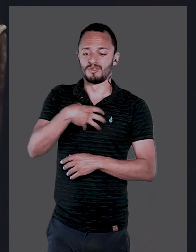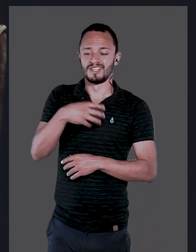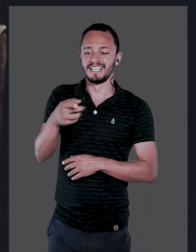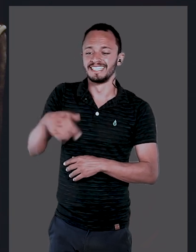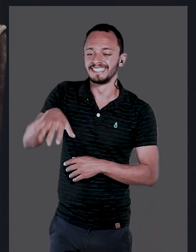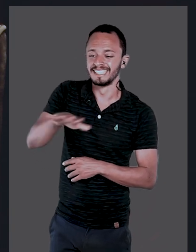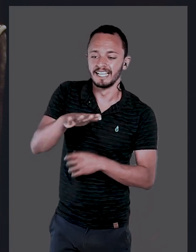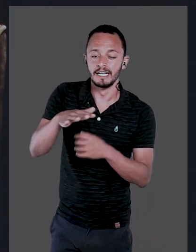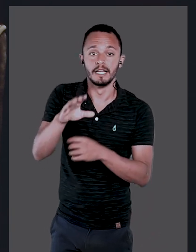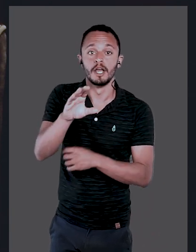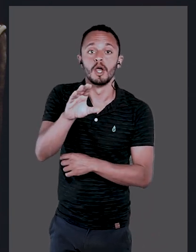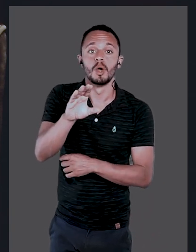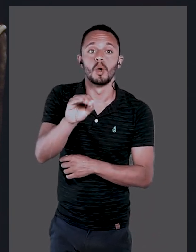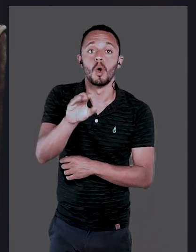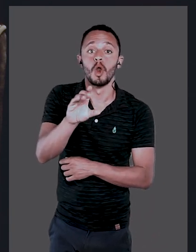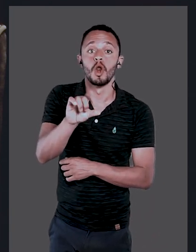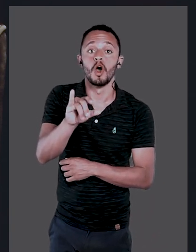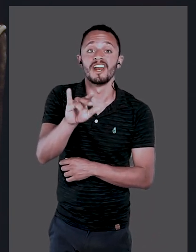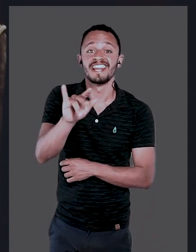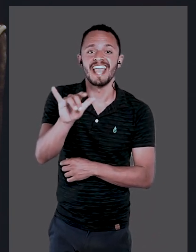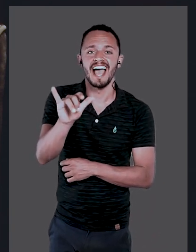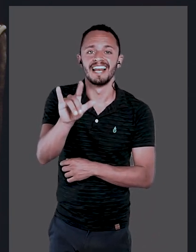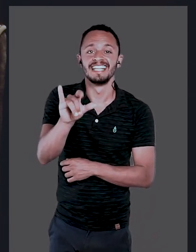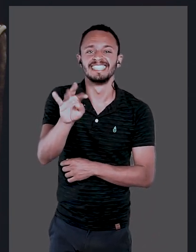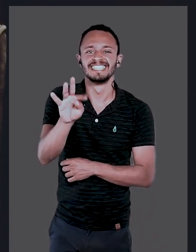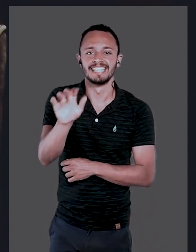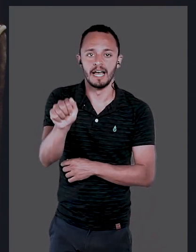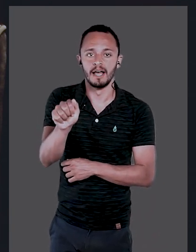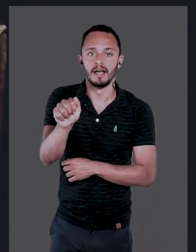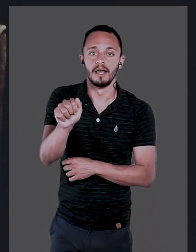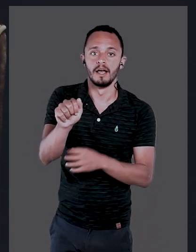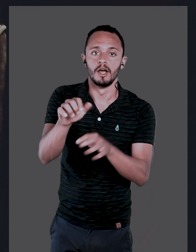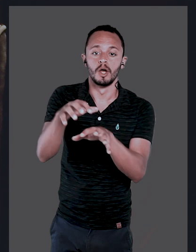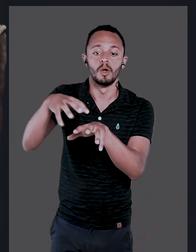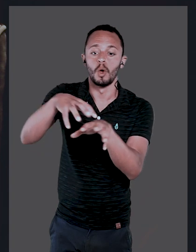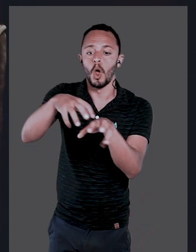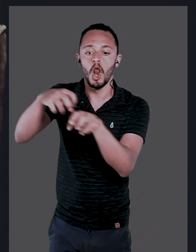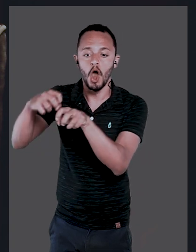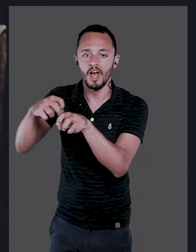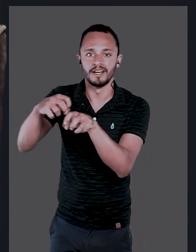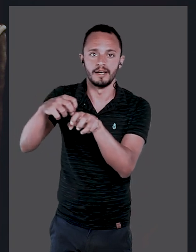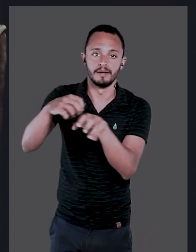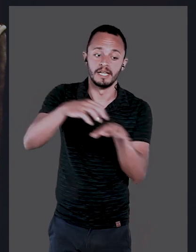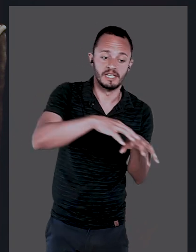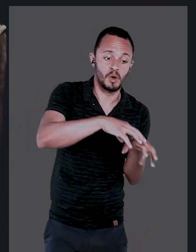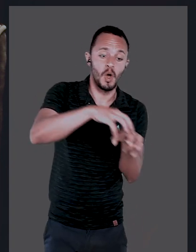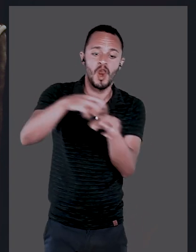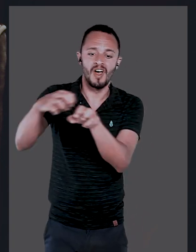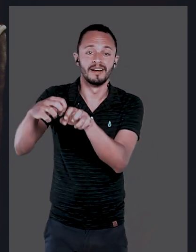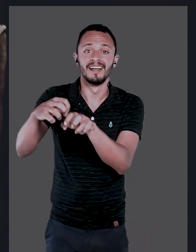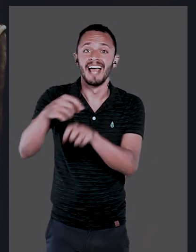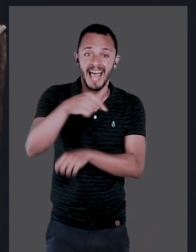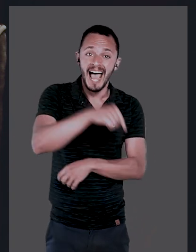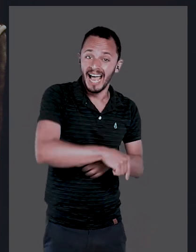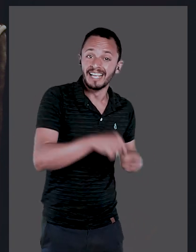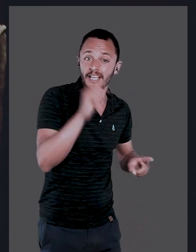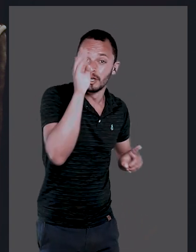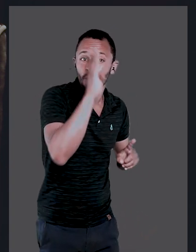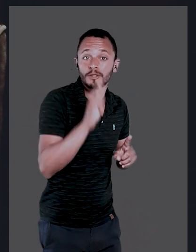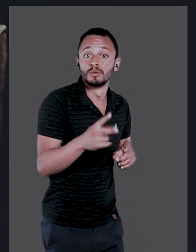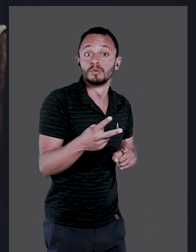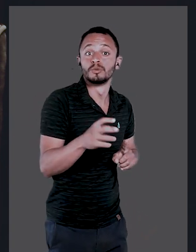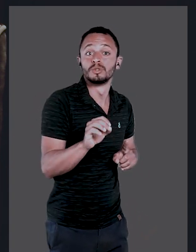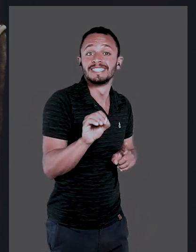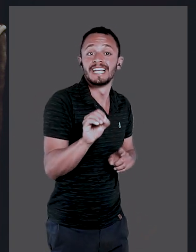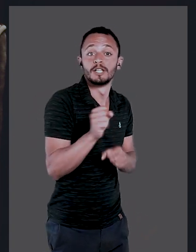português médio contemporâneo, ele não tem consciência colonialista, ele não lembra da colónia, não pensa no assunto,